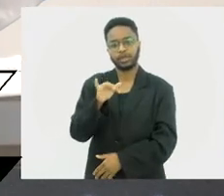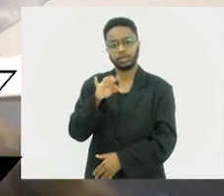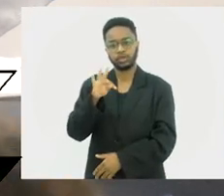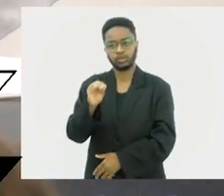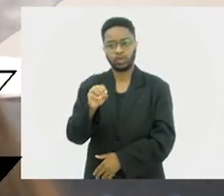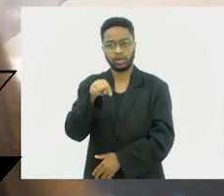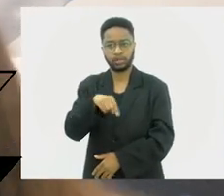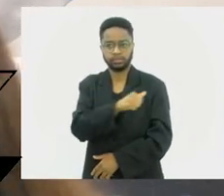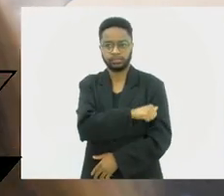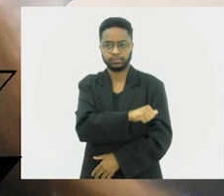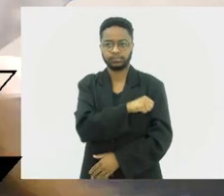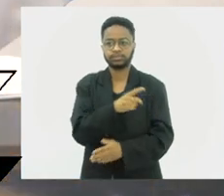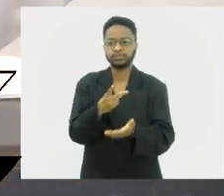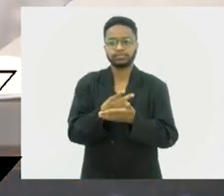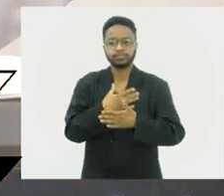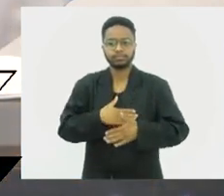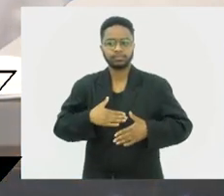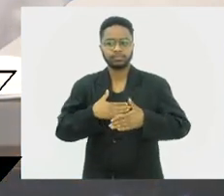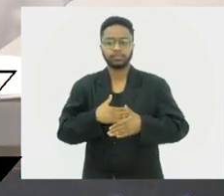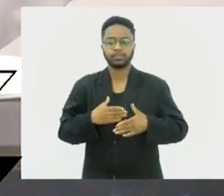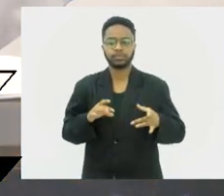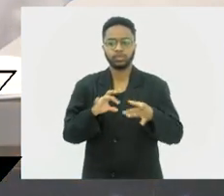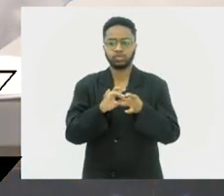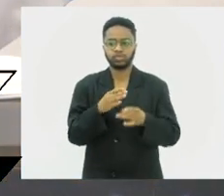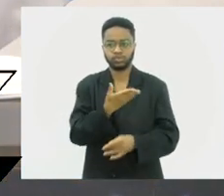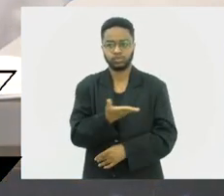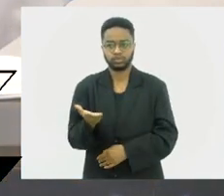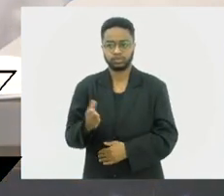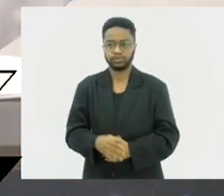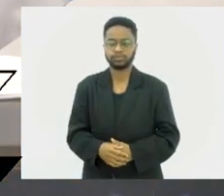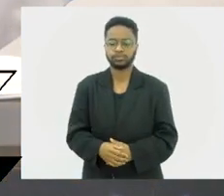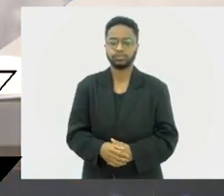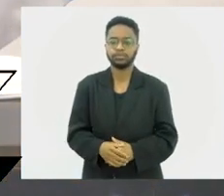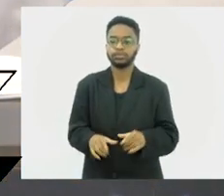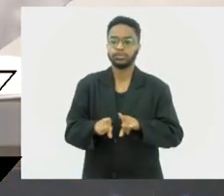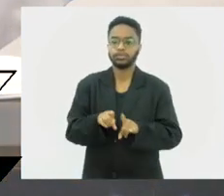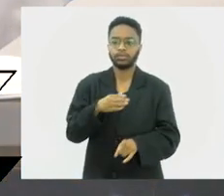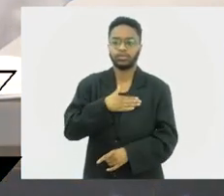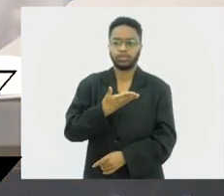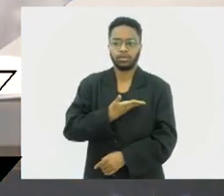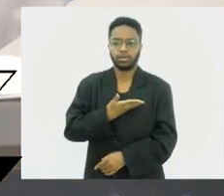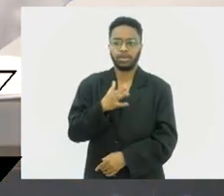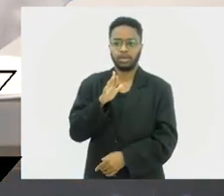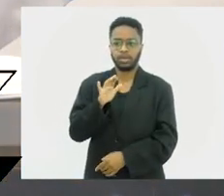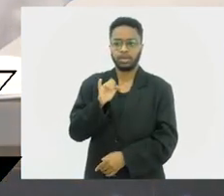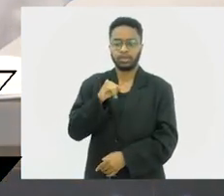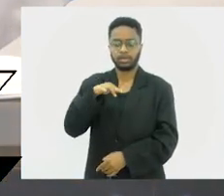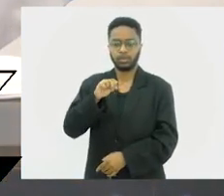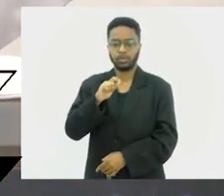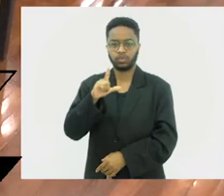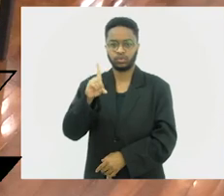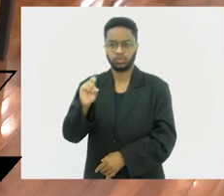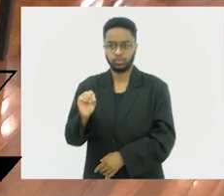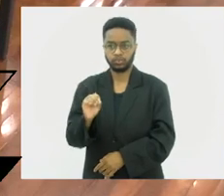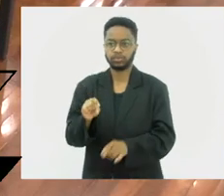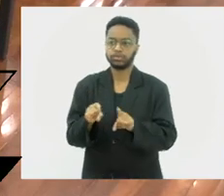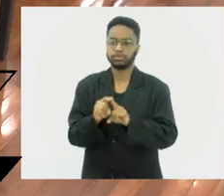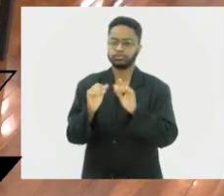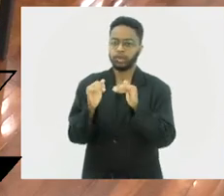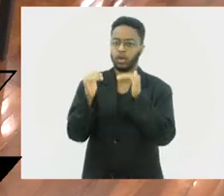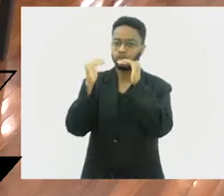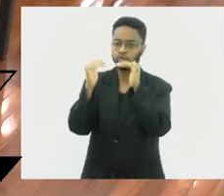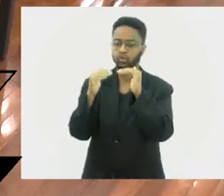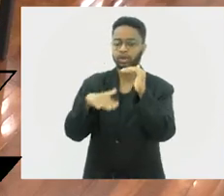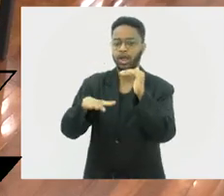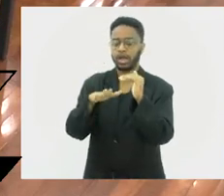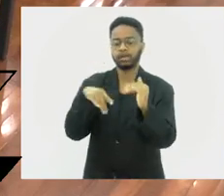sempre uma honra, Vossa Excelência, conosco. Meu amigo, meu irmão, doutor Reinaldo Veloso, uma das maiores autoridades aí em